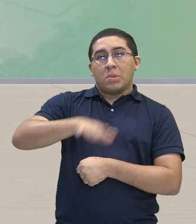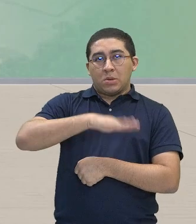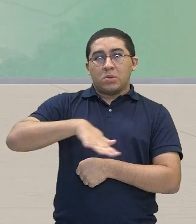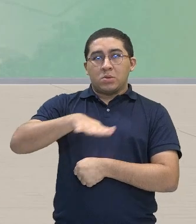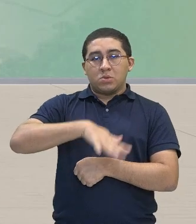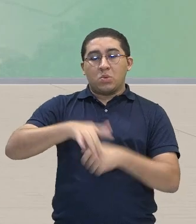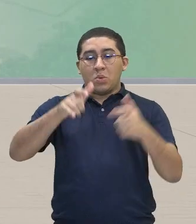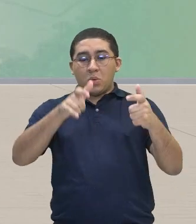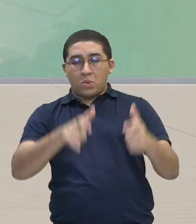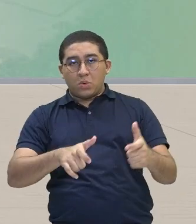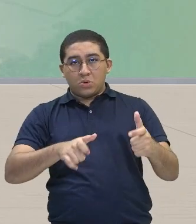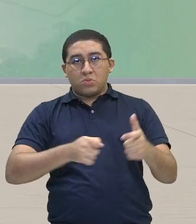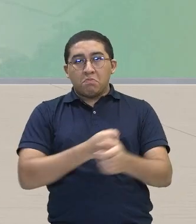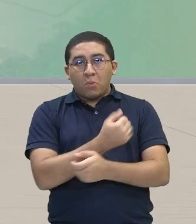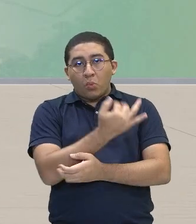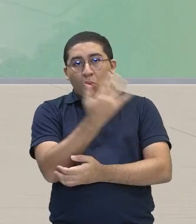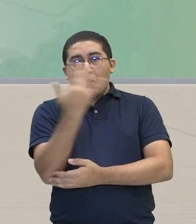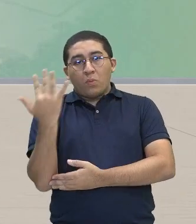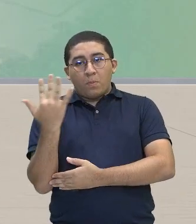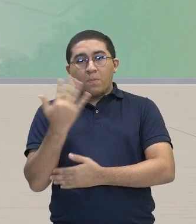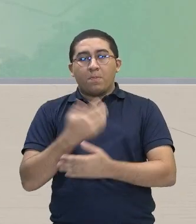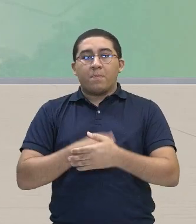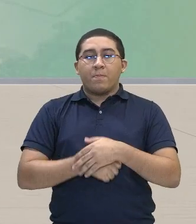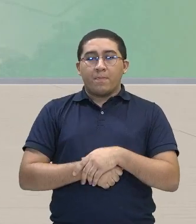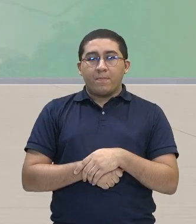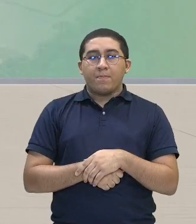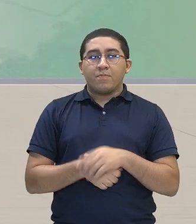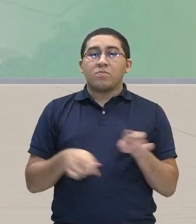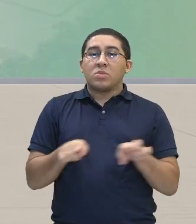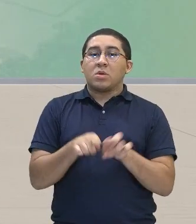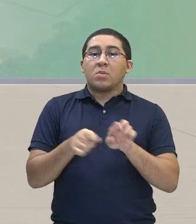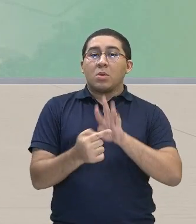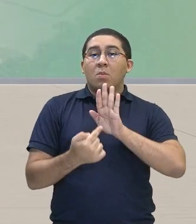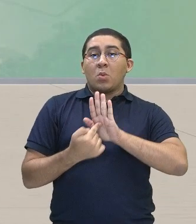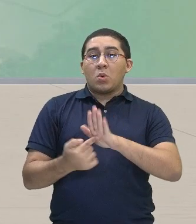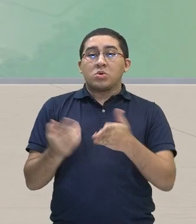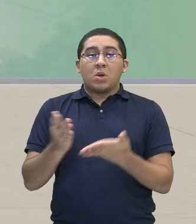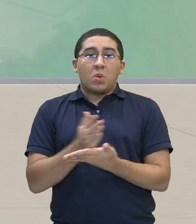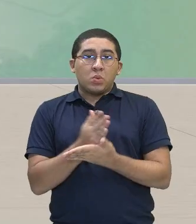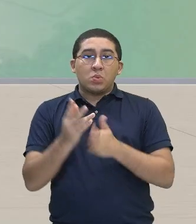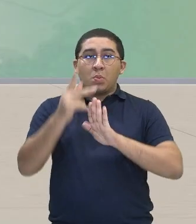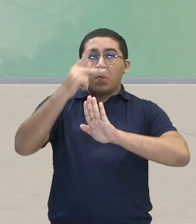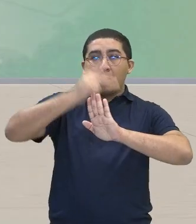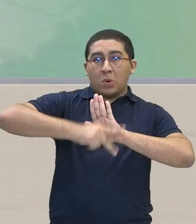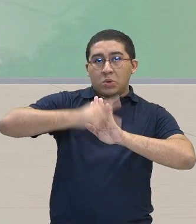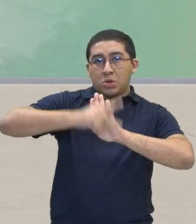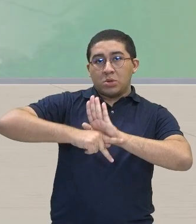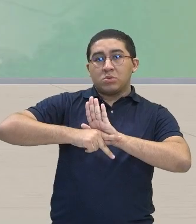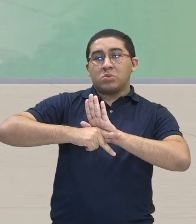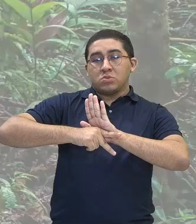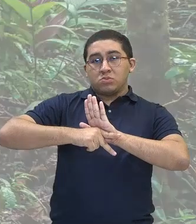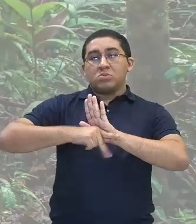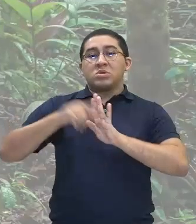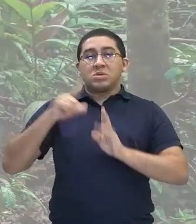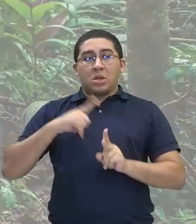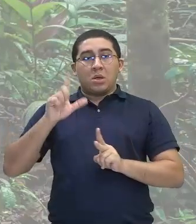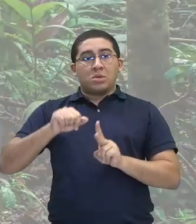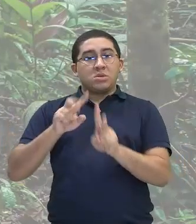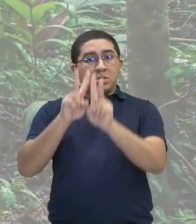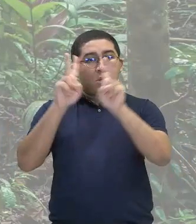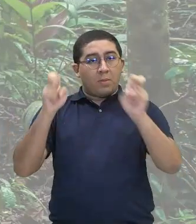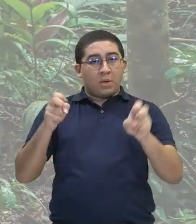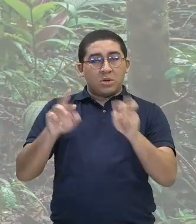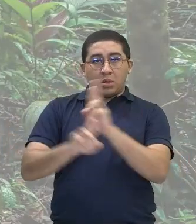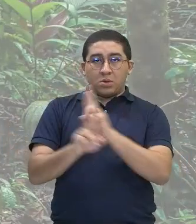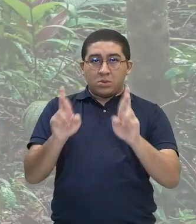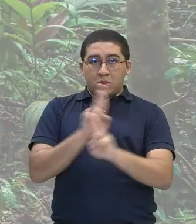ambiental. E aí a gente passa a discutir agora, apresentar alguns dos projetos que vão versar sobre isso. Então, gente, é